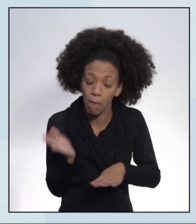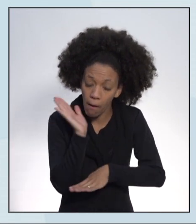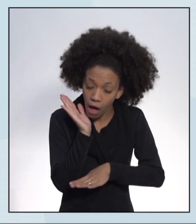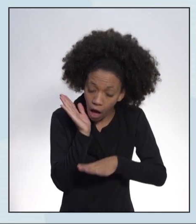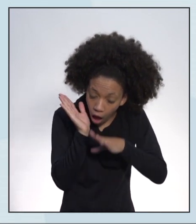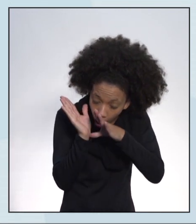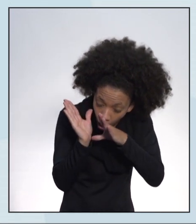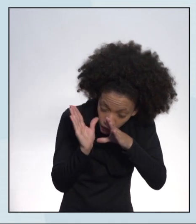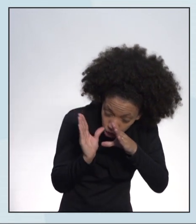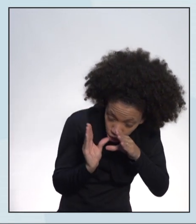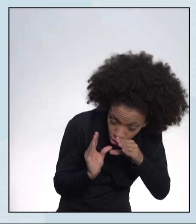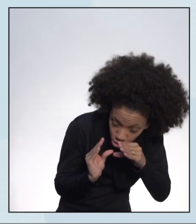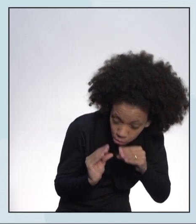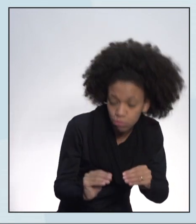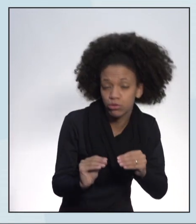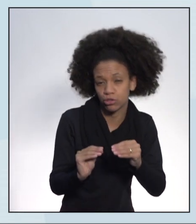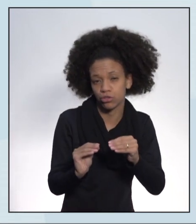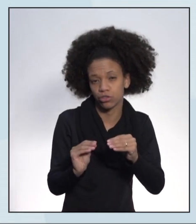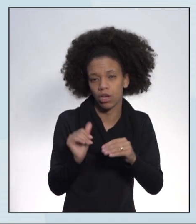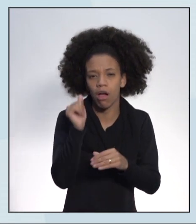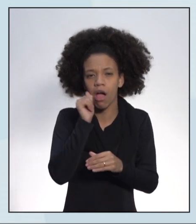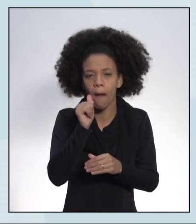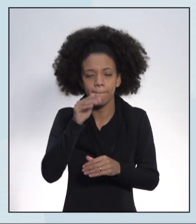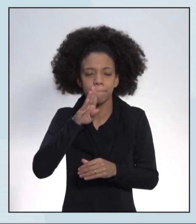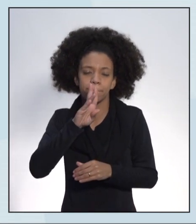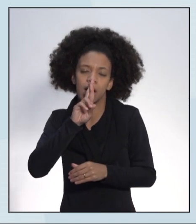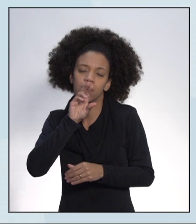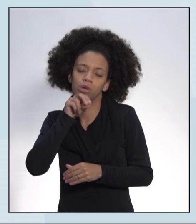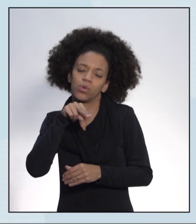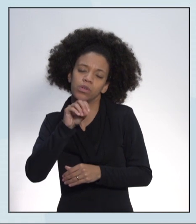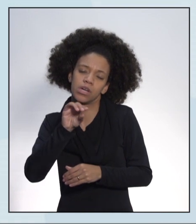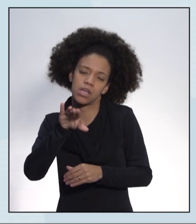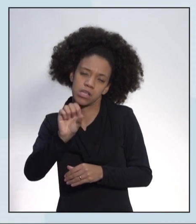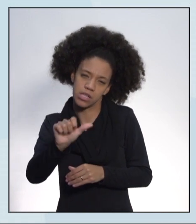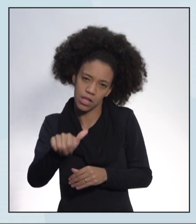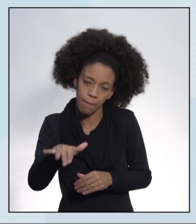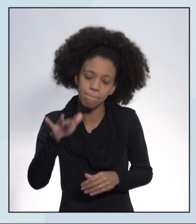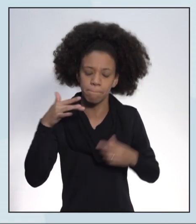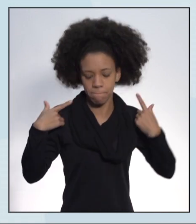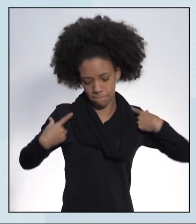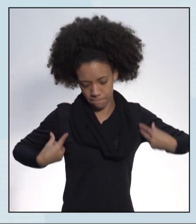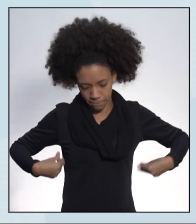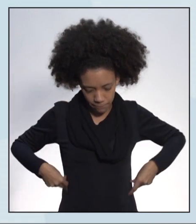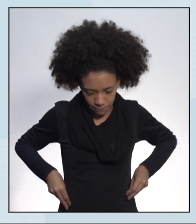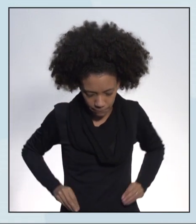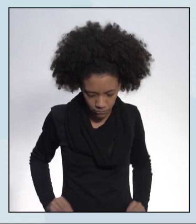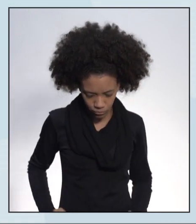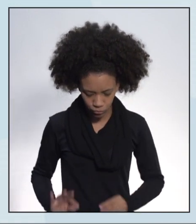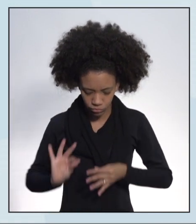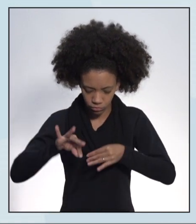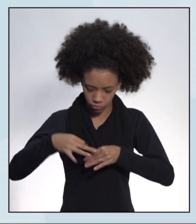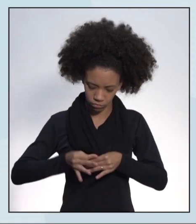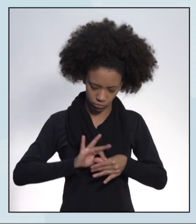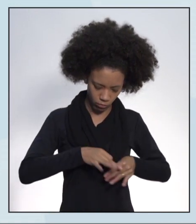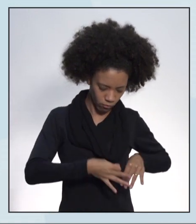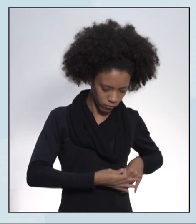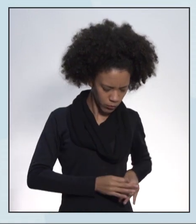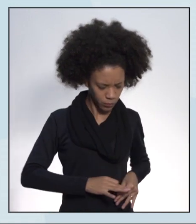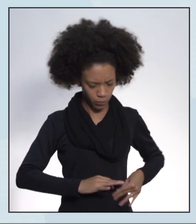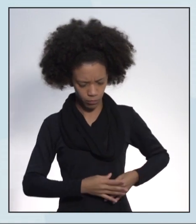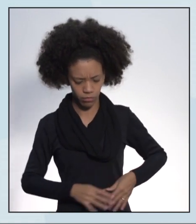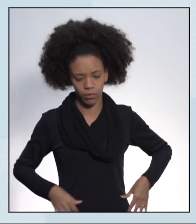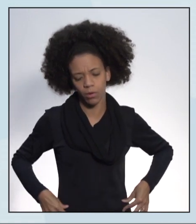e a baronesa vestiu-se. A costureira, que a ajudou a vestir-se, levava a agulha espetada no corpinho para